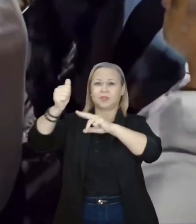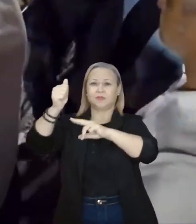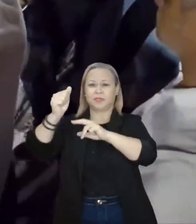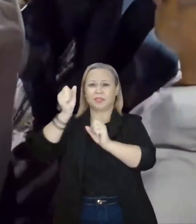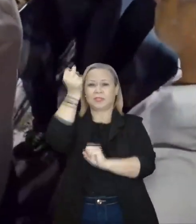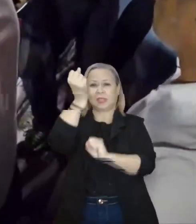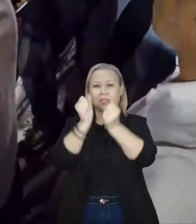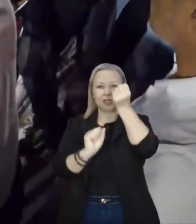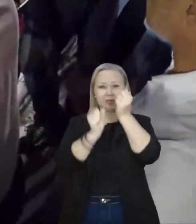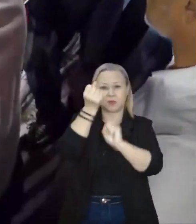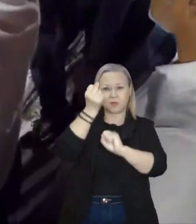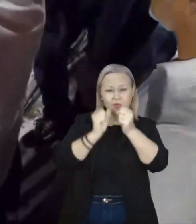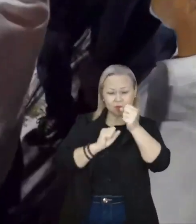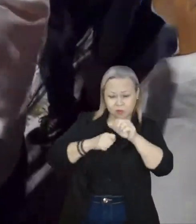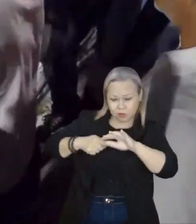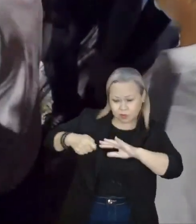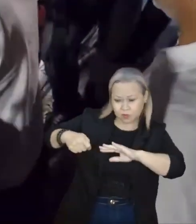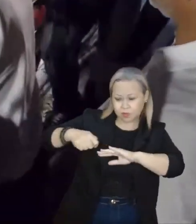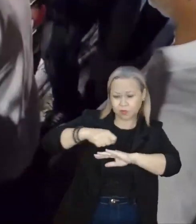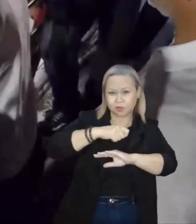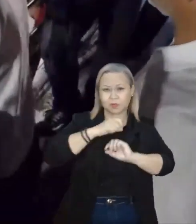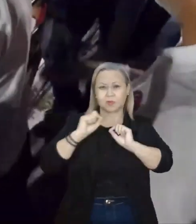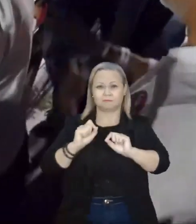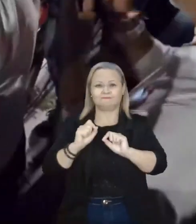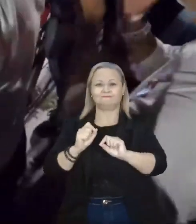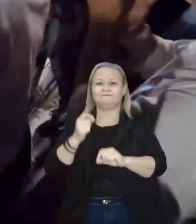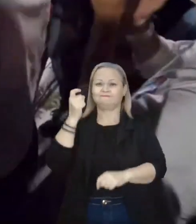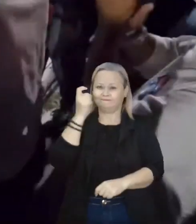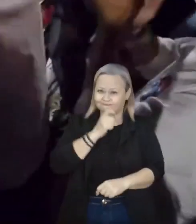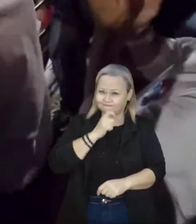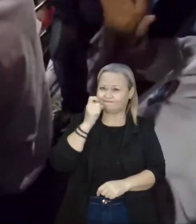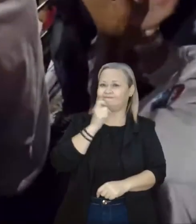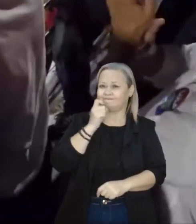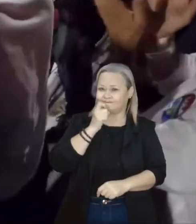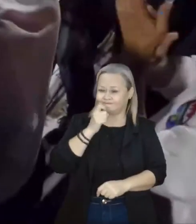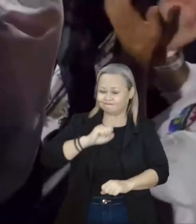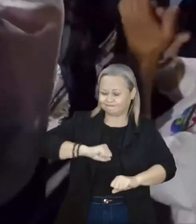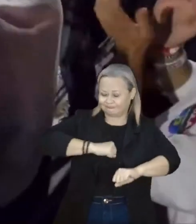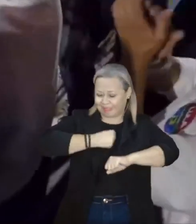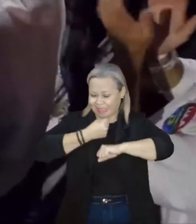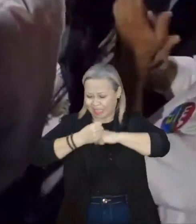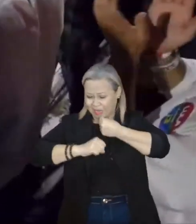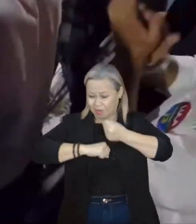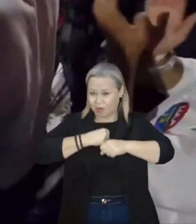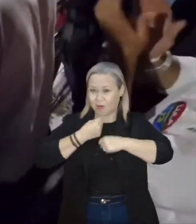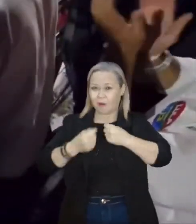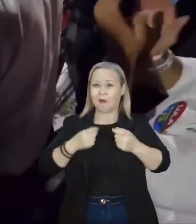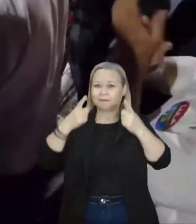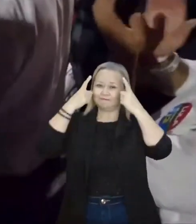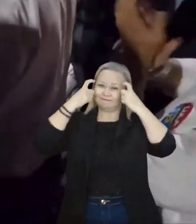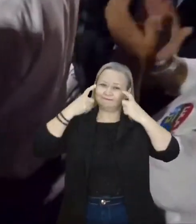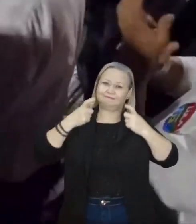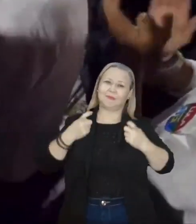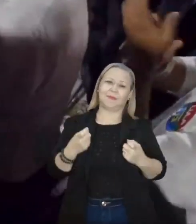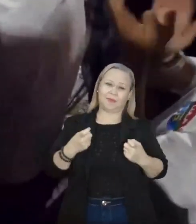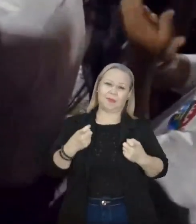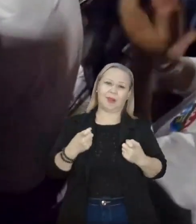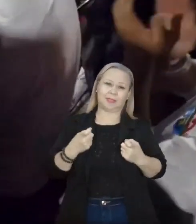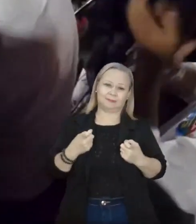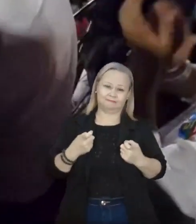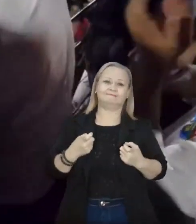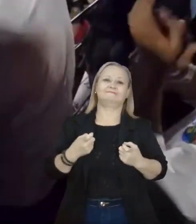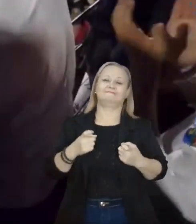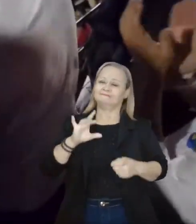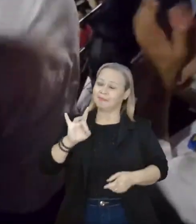indústria da mentira, das fake news, do ódio e da violência.